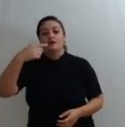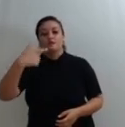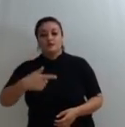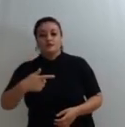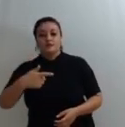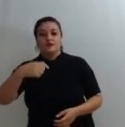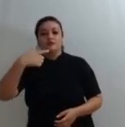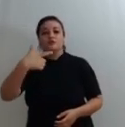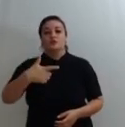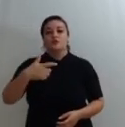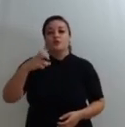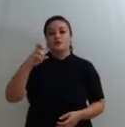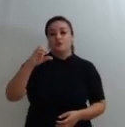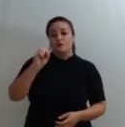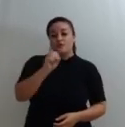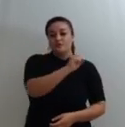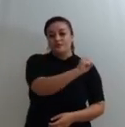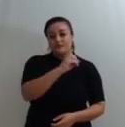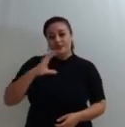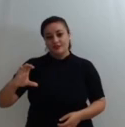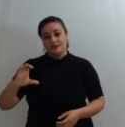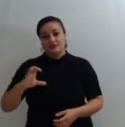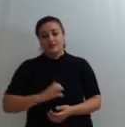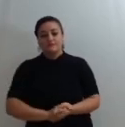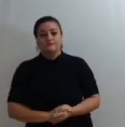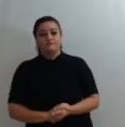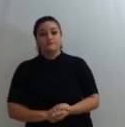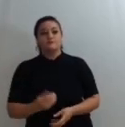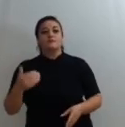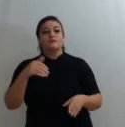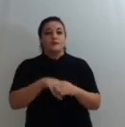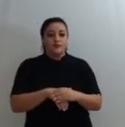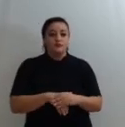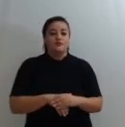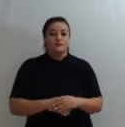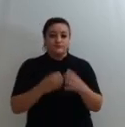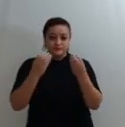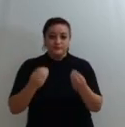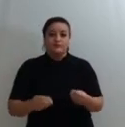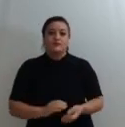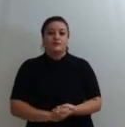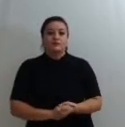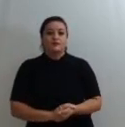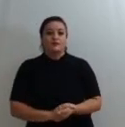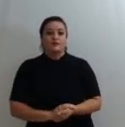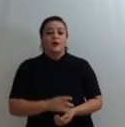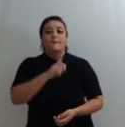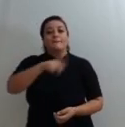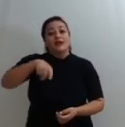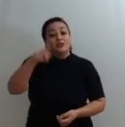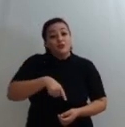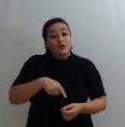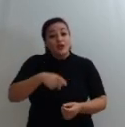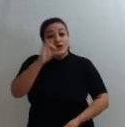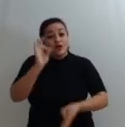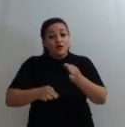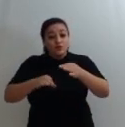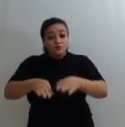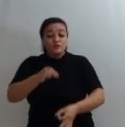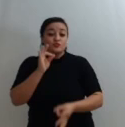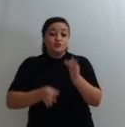447258 Santa Catarina, e votei pela concessão da ordem para anular o julgamento.